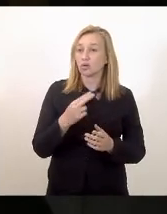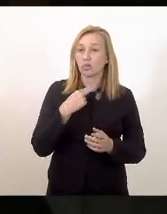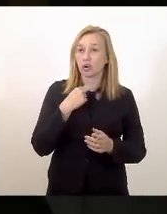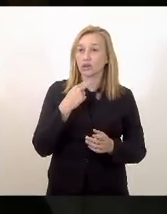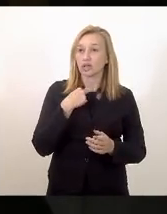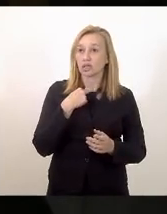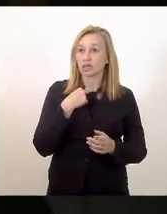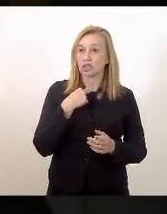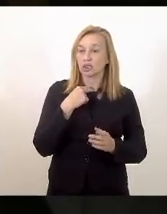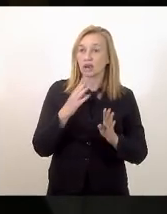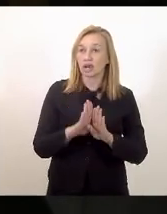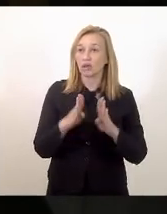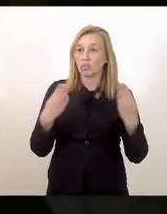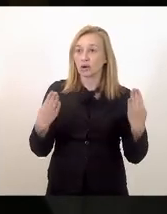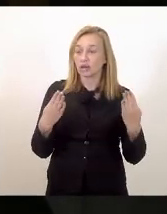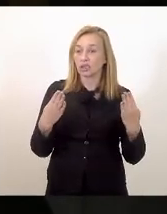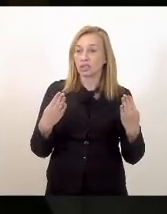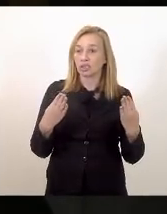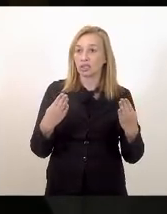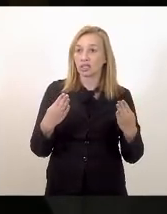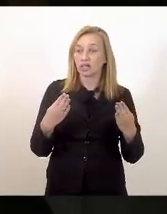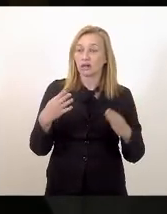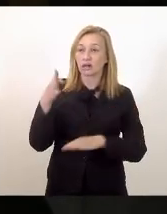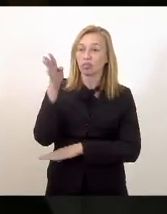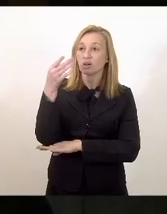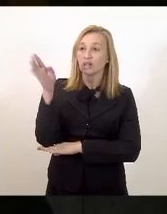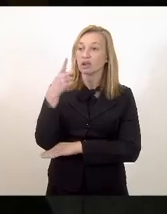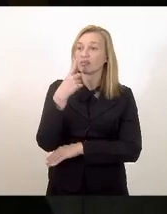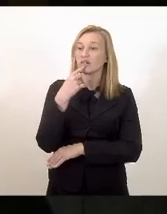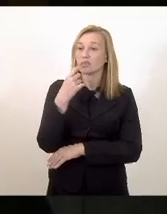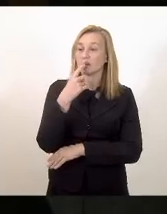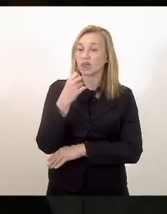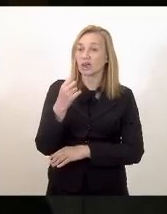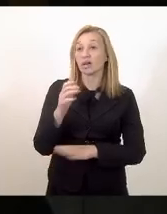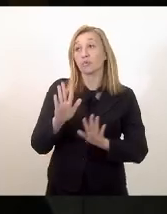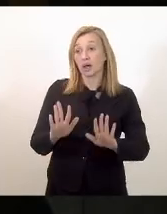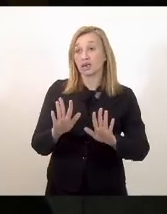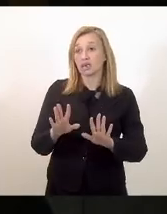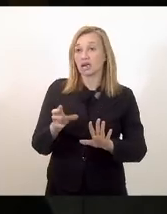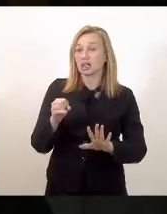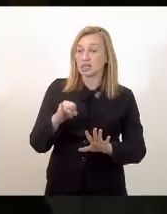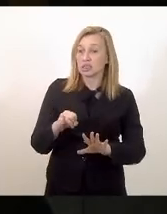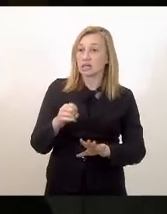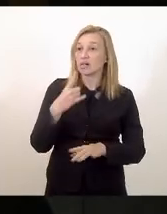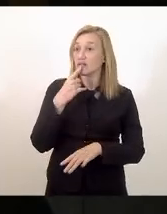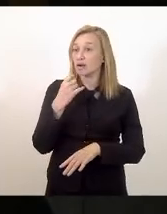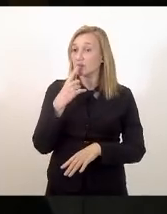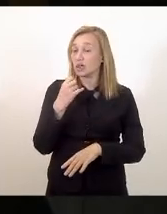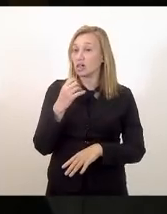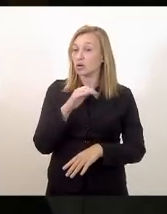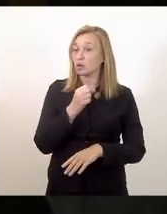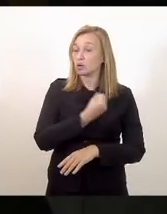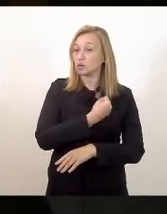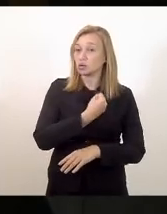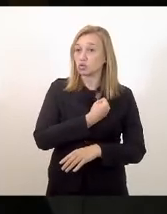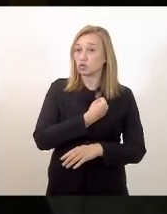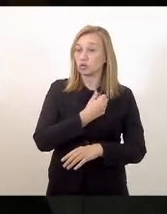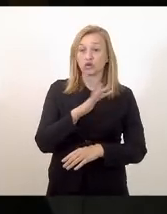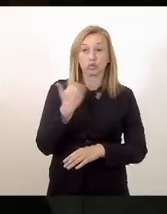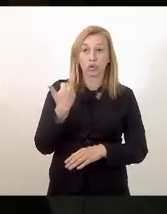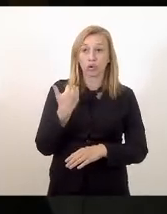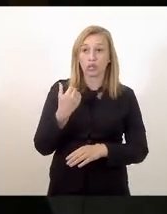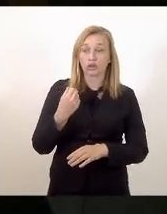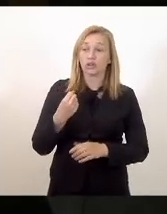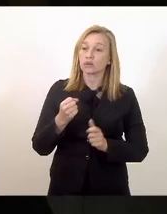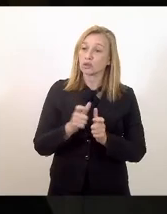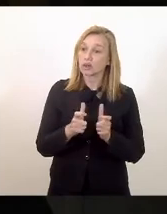vermelha porque o número de contágios de pessoas internadas e de mortes no nosso estado voltaram a crescer. Nos últimos